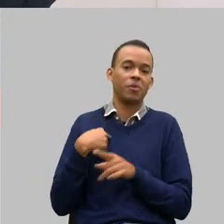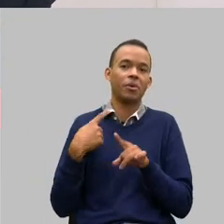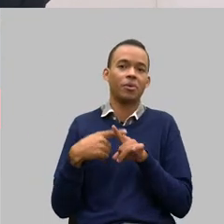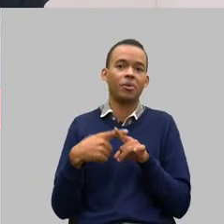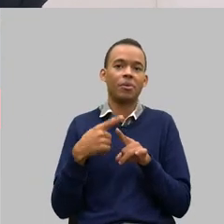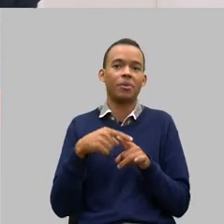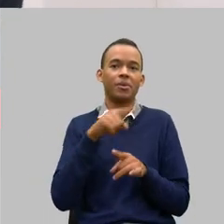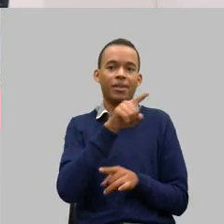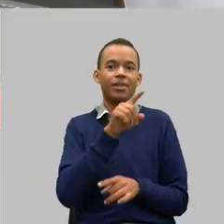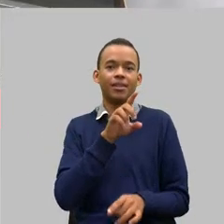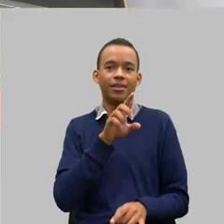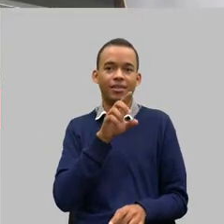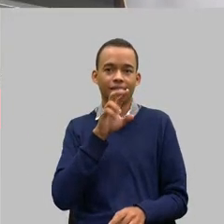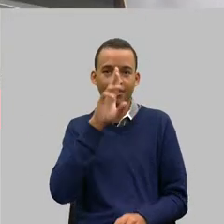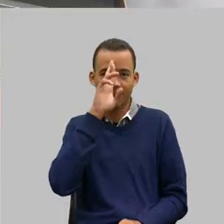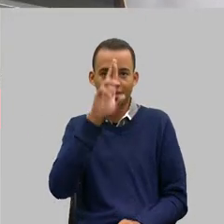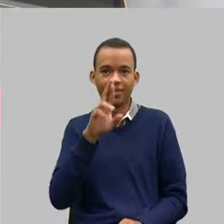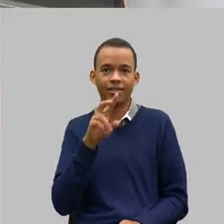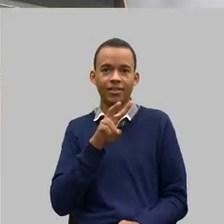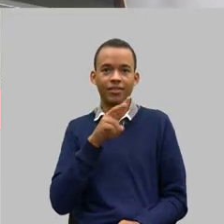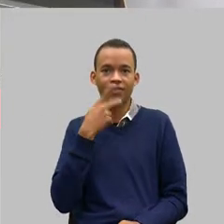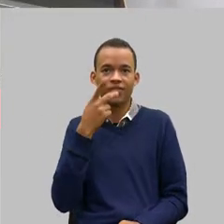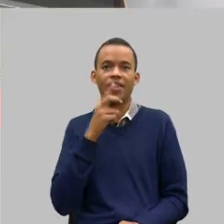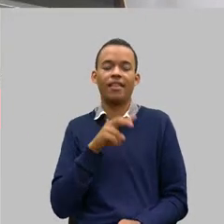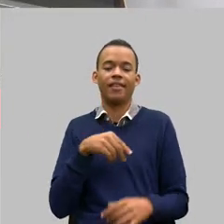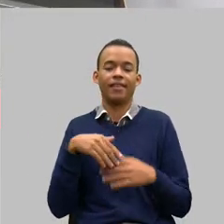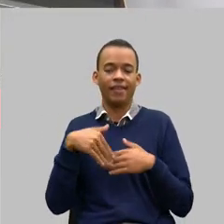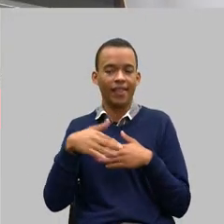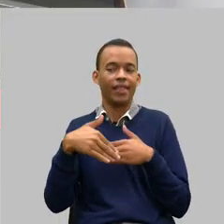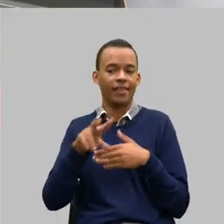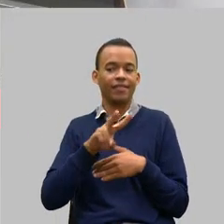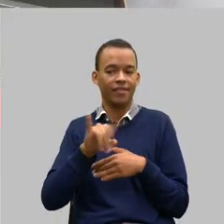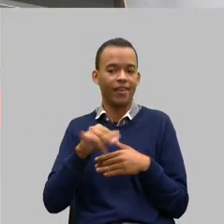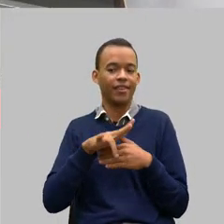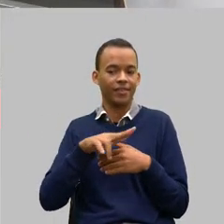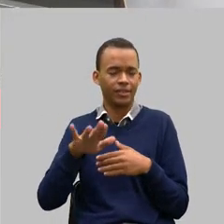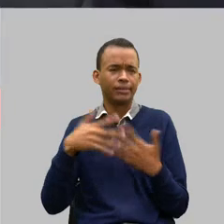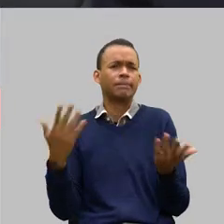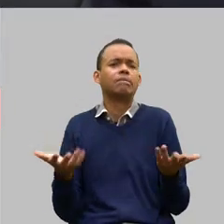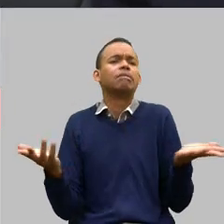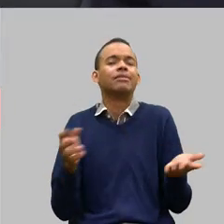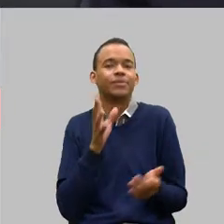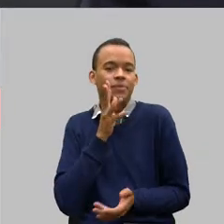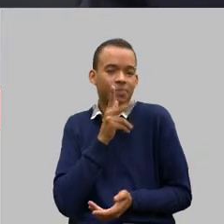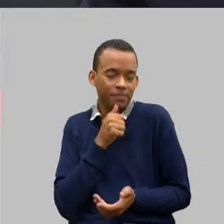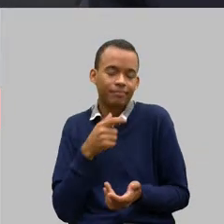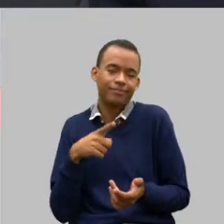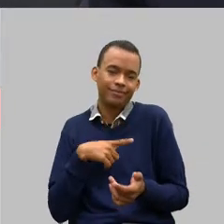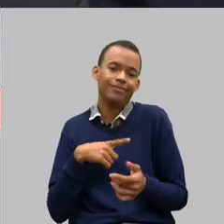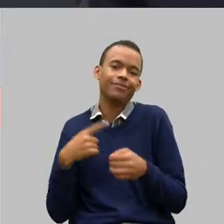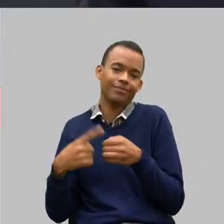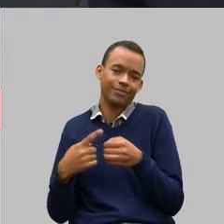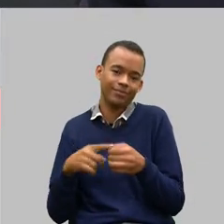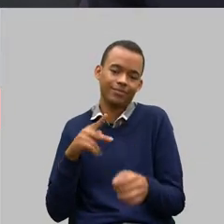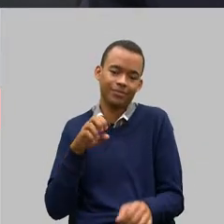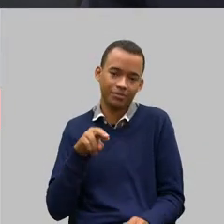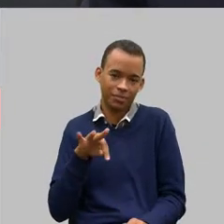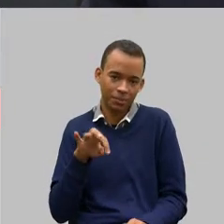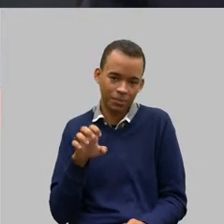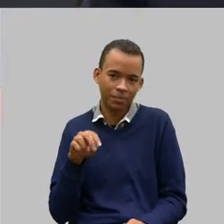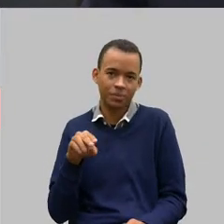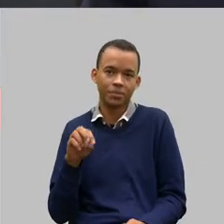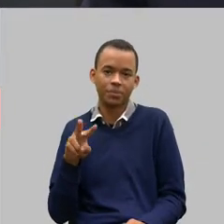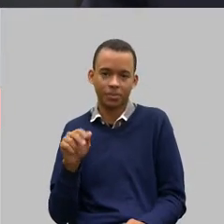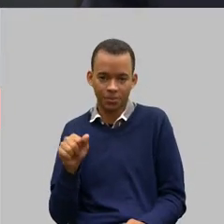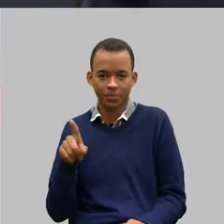dia Rodrigo mas olha e Ponte no e região também é uma demanda Nossa mas faço aqui justiça é uma demanda Nossa